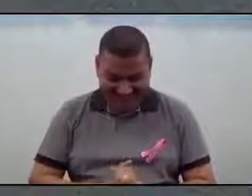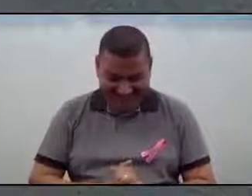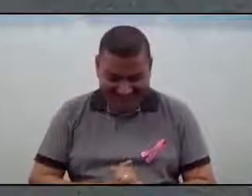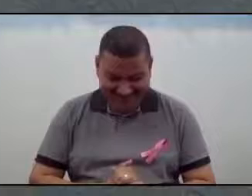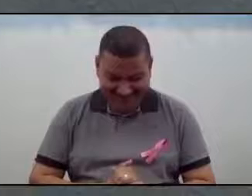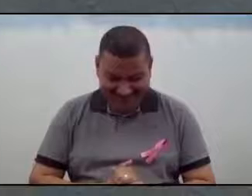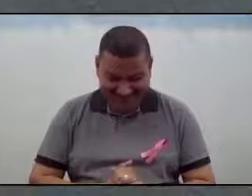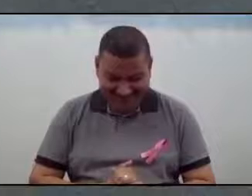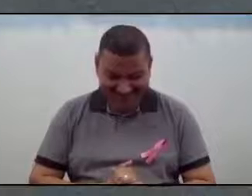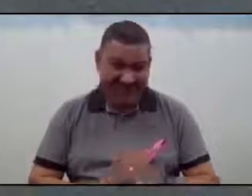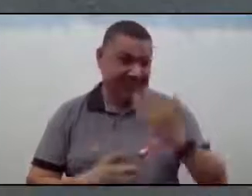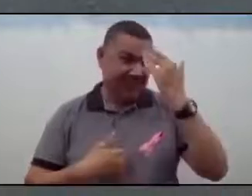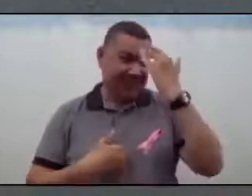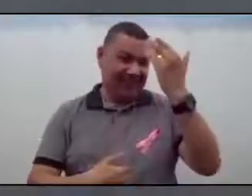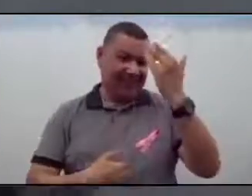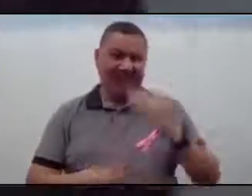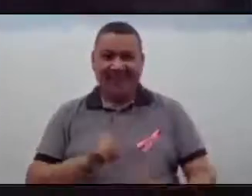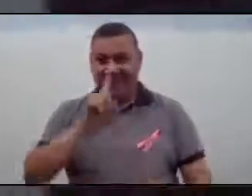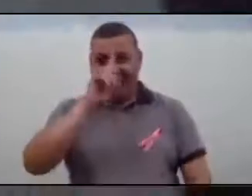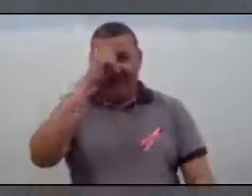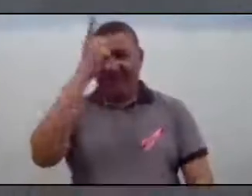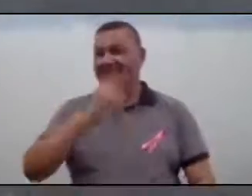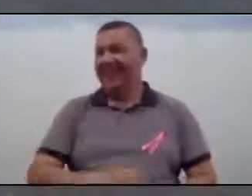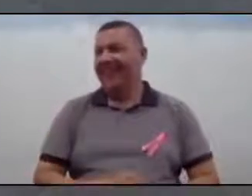pela ideia, viu?